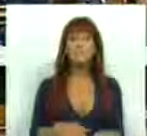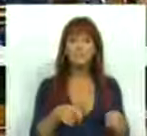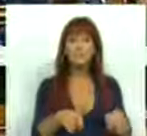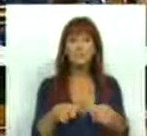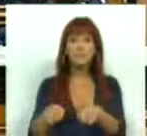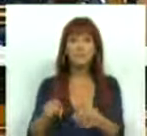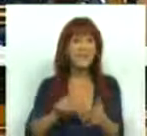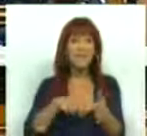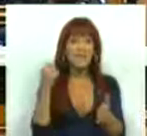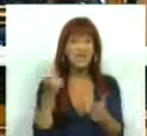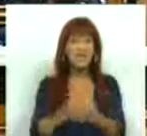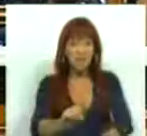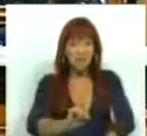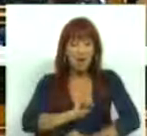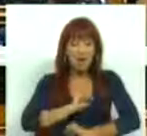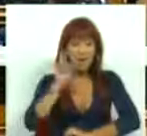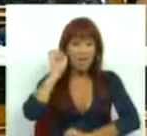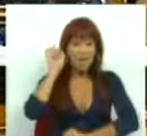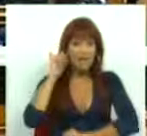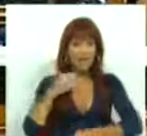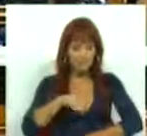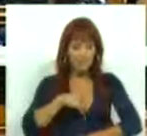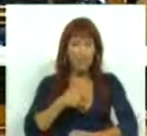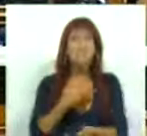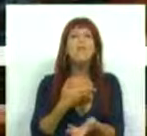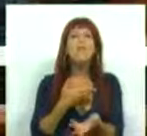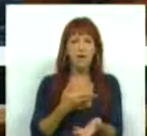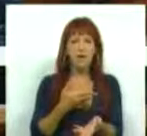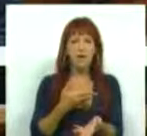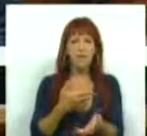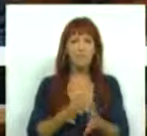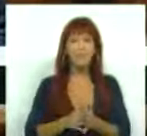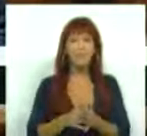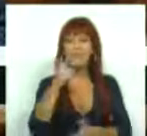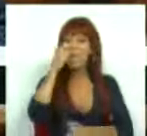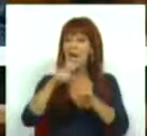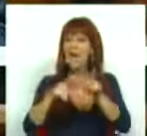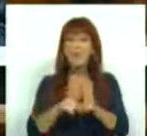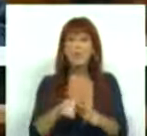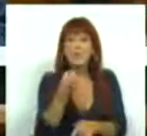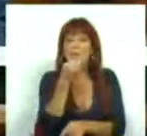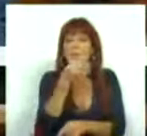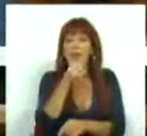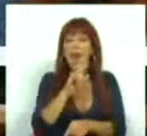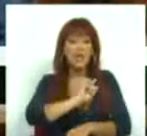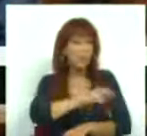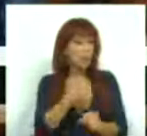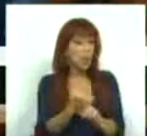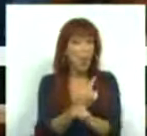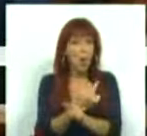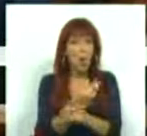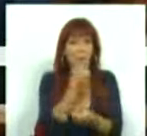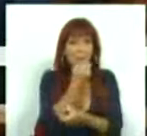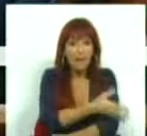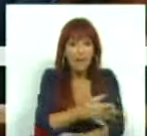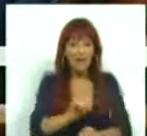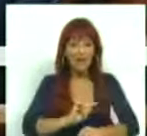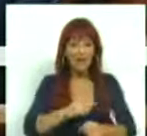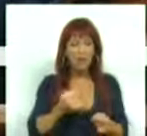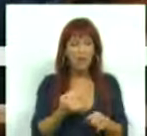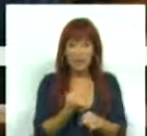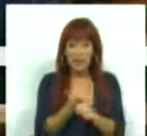Essa será sempre a nossa principal preocupação. As pessoas que perdem poder de compra, que perdem